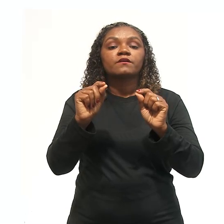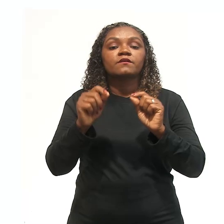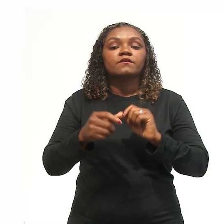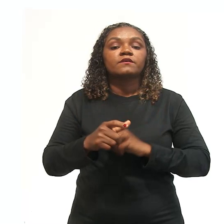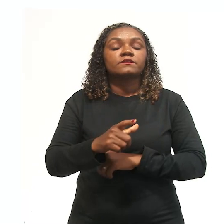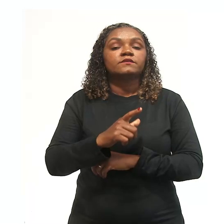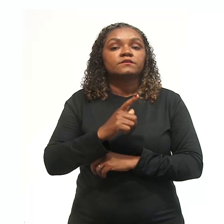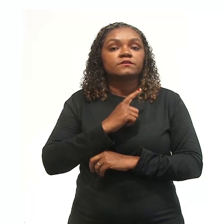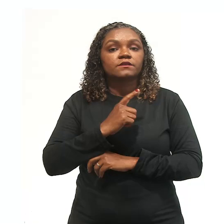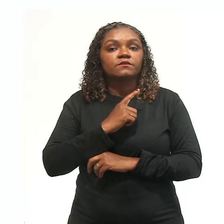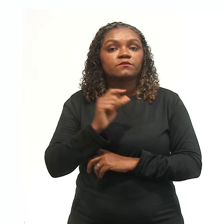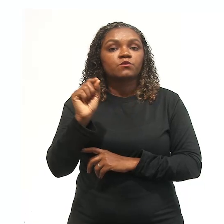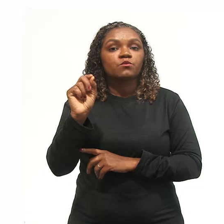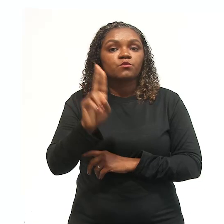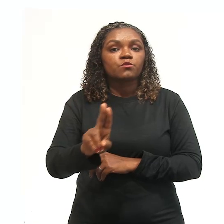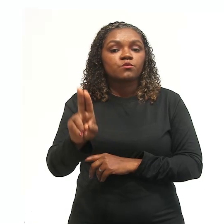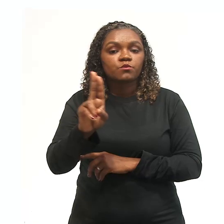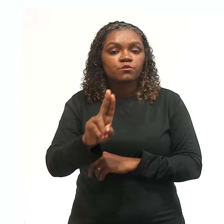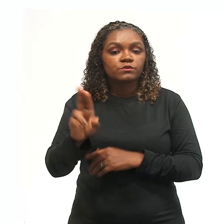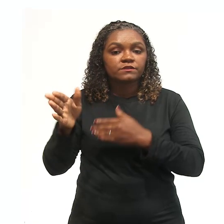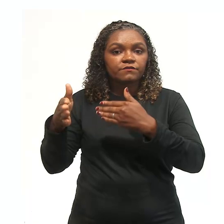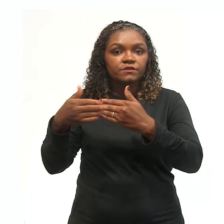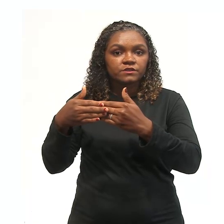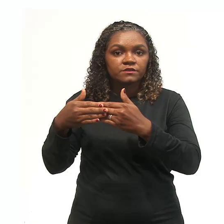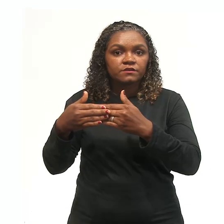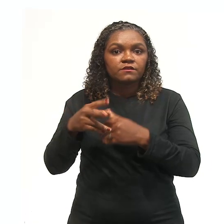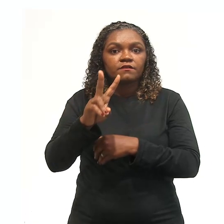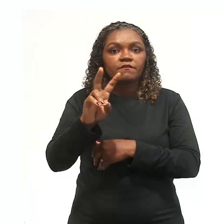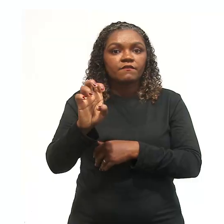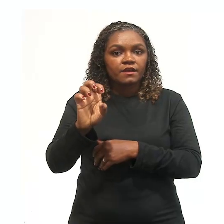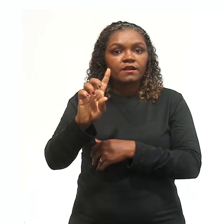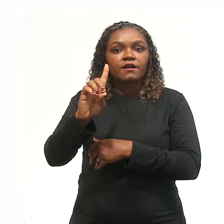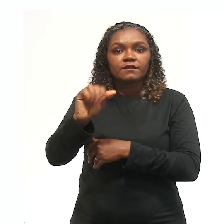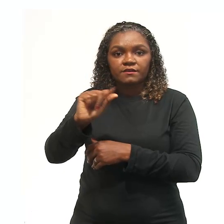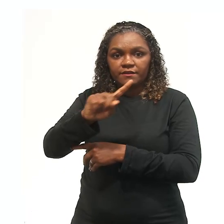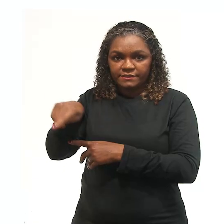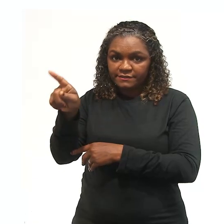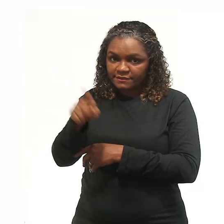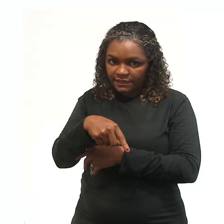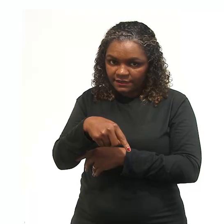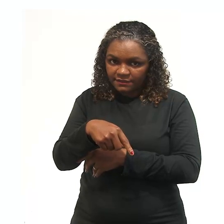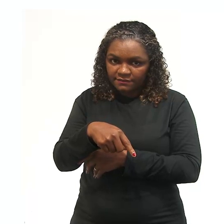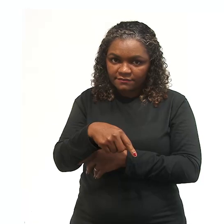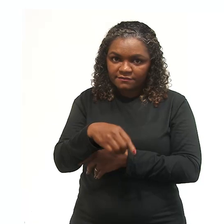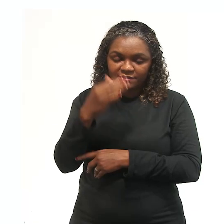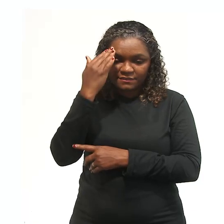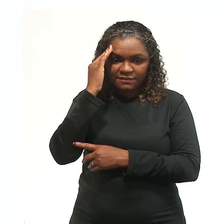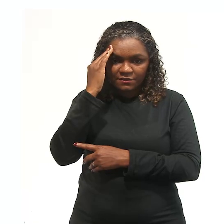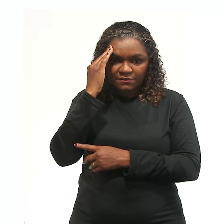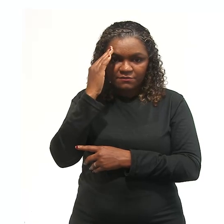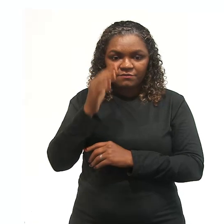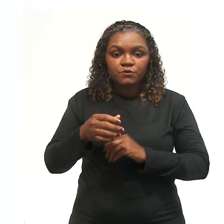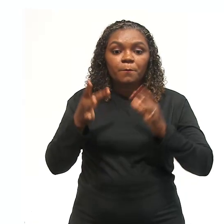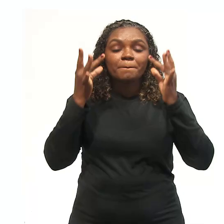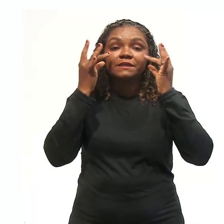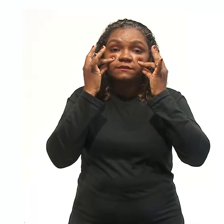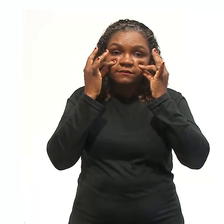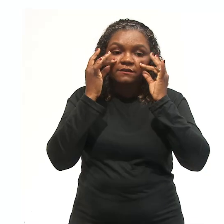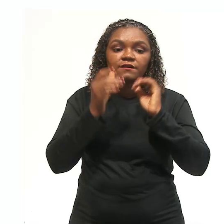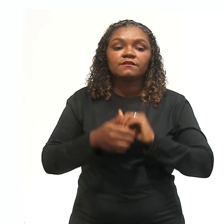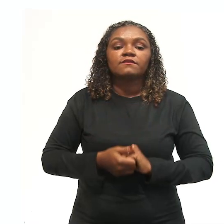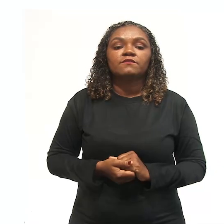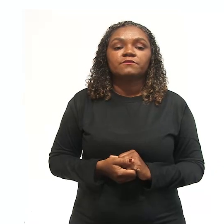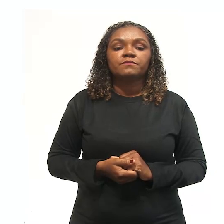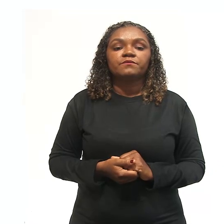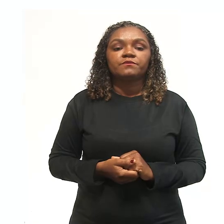veda o uso do modo fechado isolado, ok? Esse modo de disputa é muito